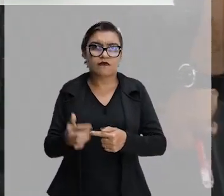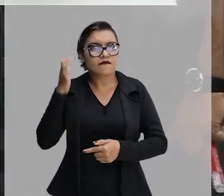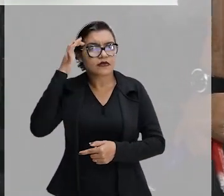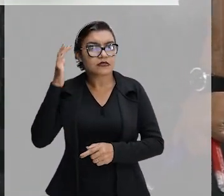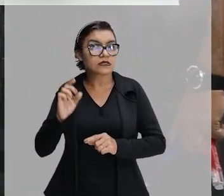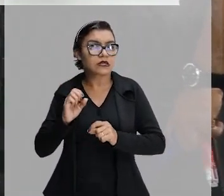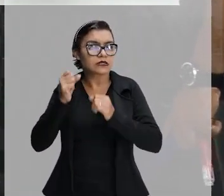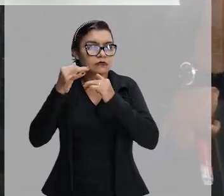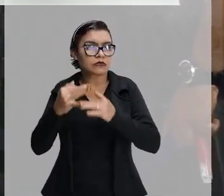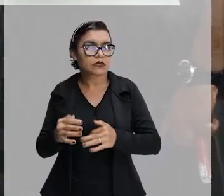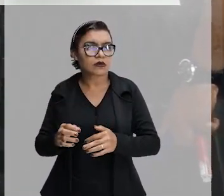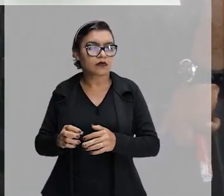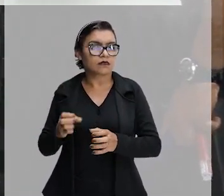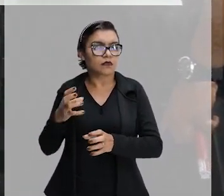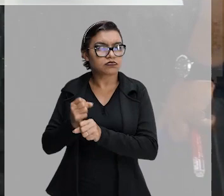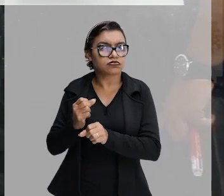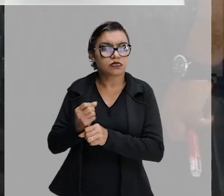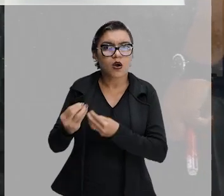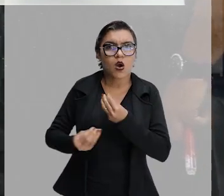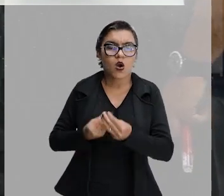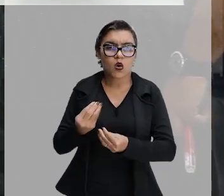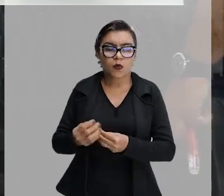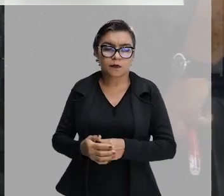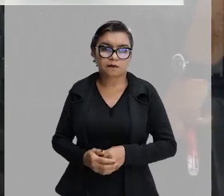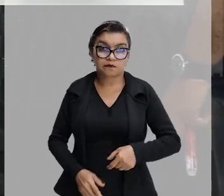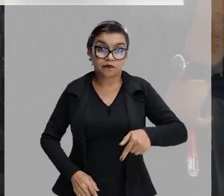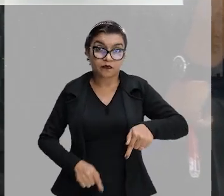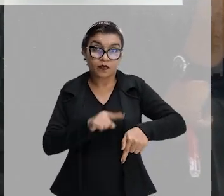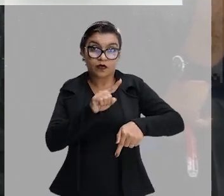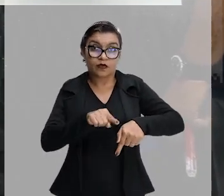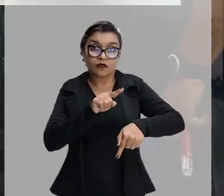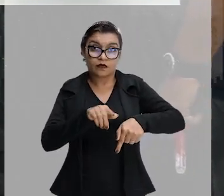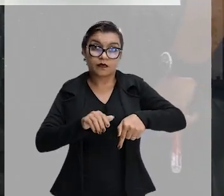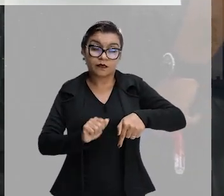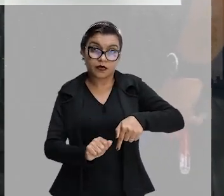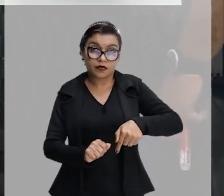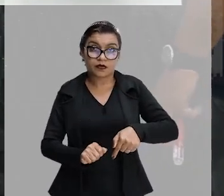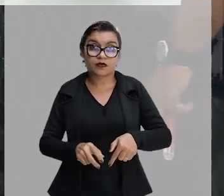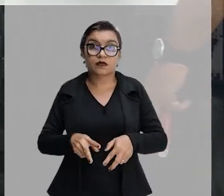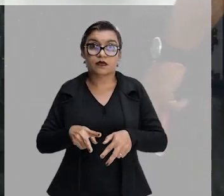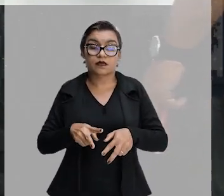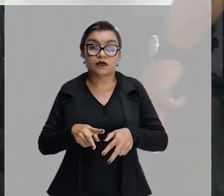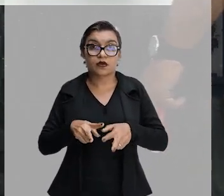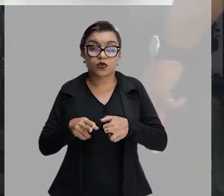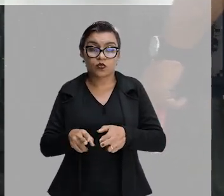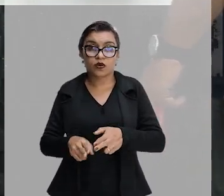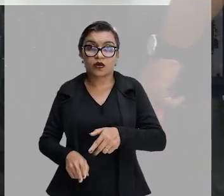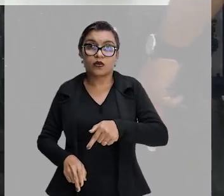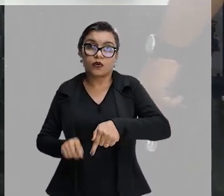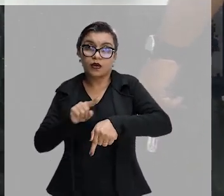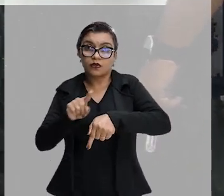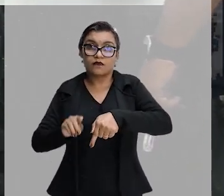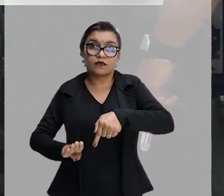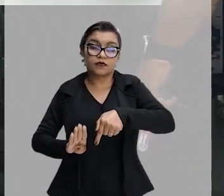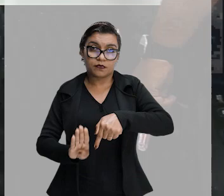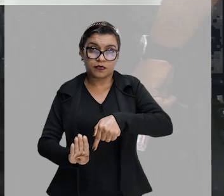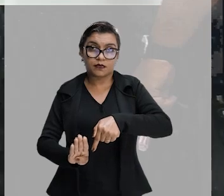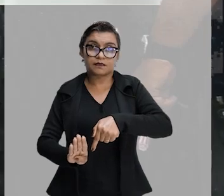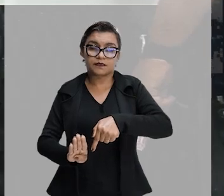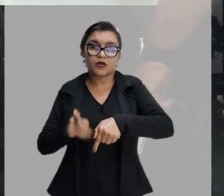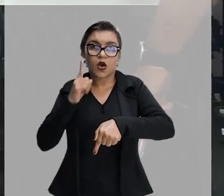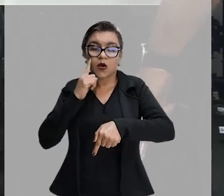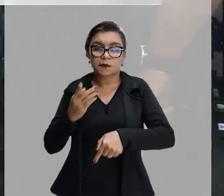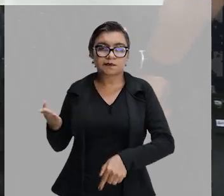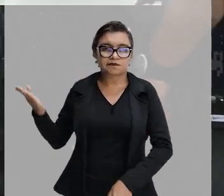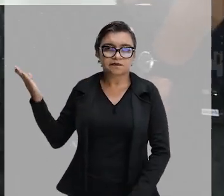assim, ó. Então, a nova de A com a nova de B, conserva a primeira, multiplica